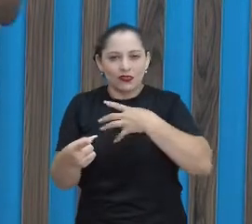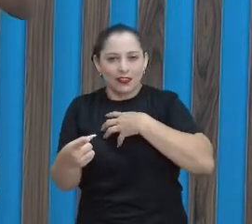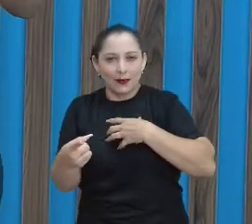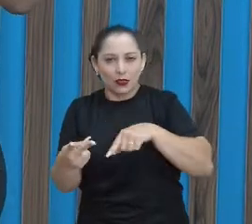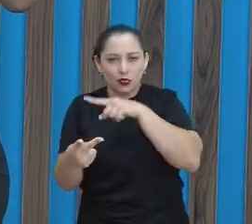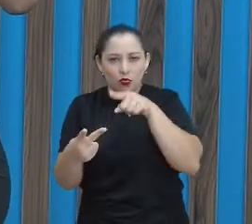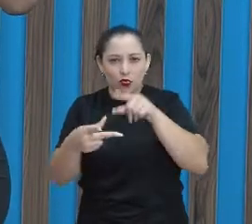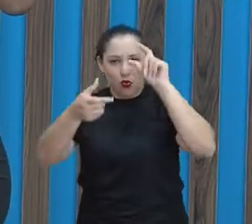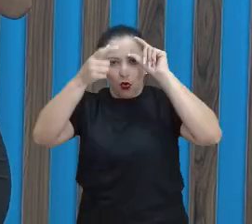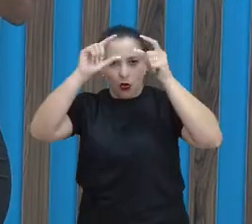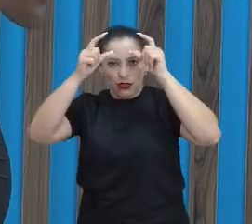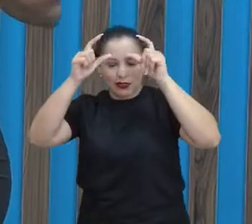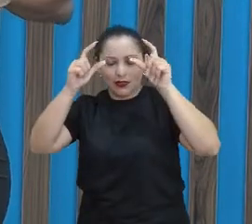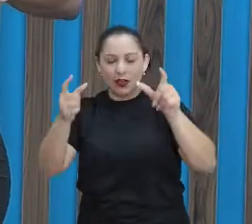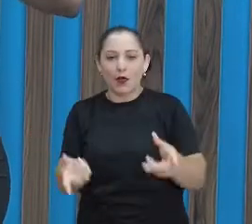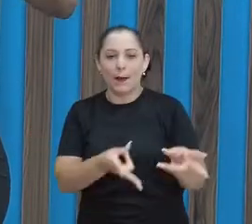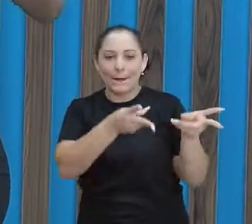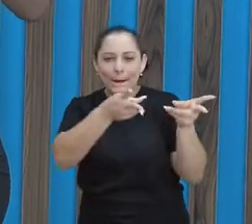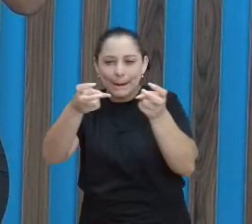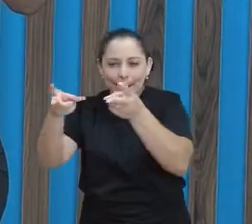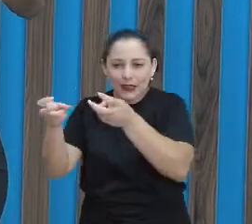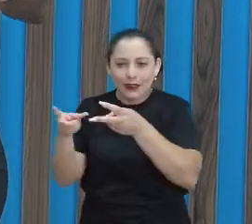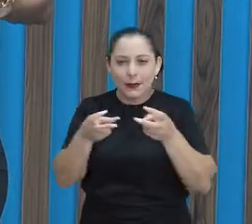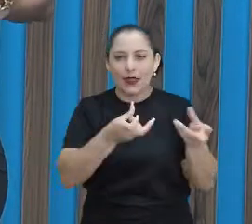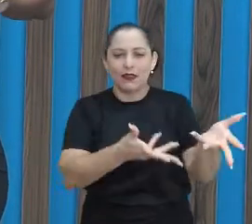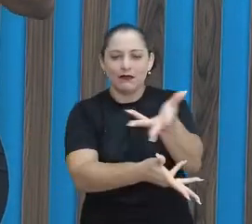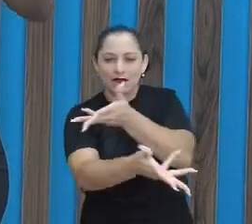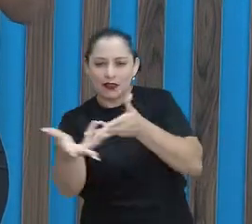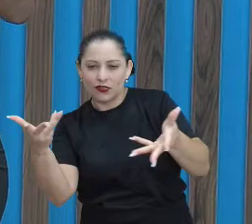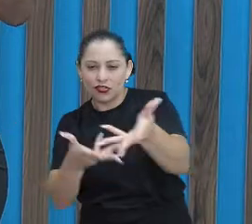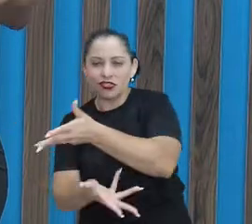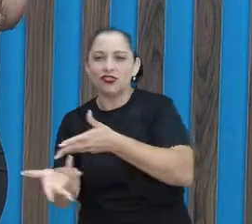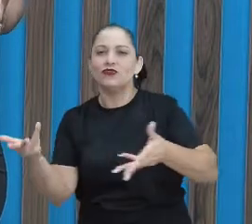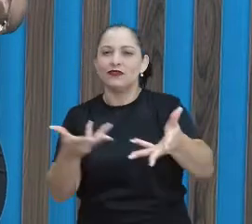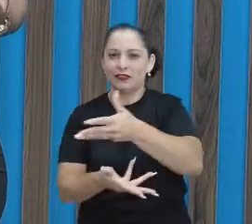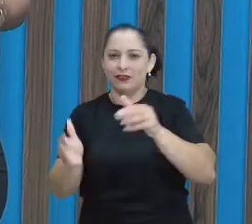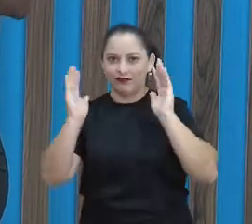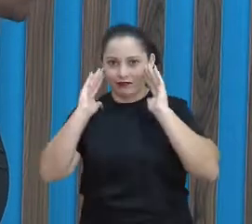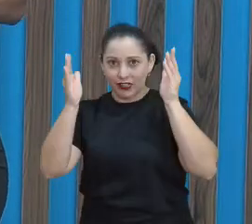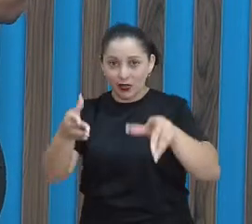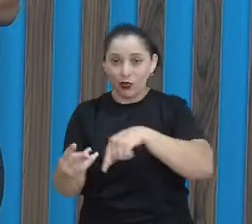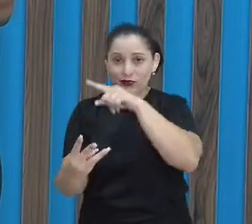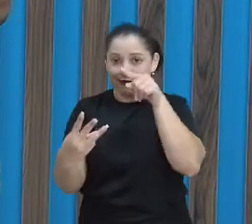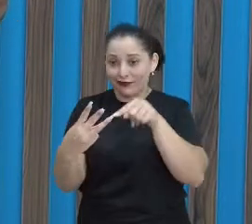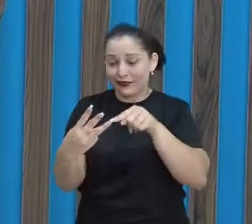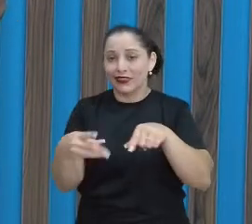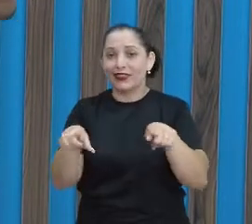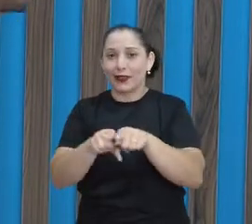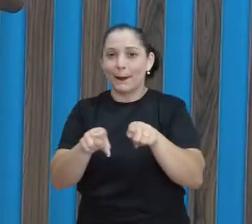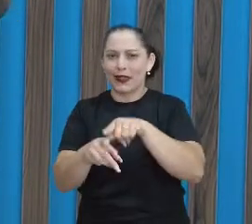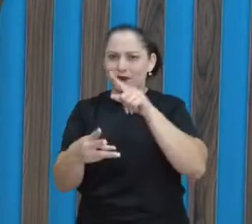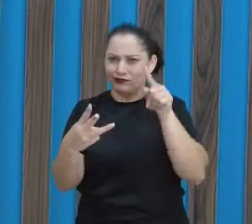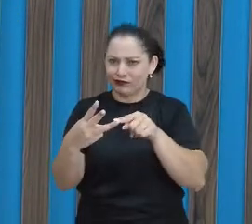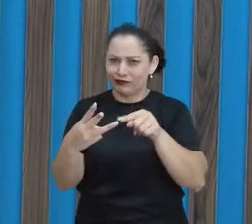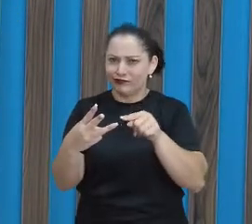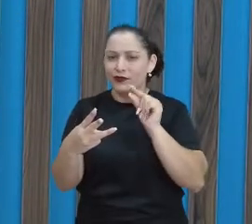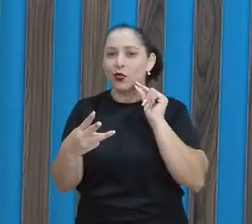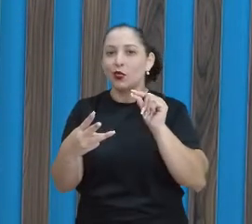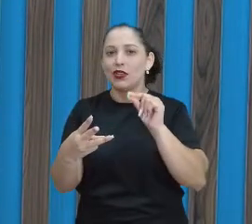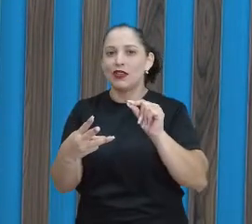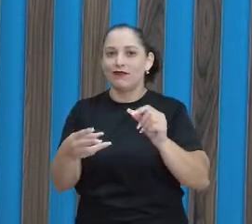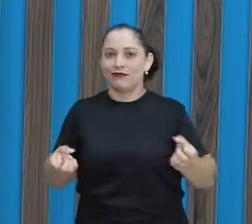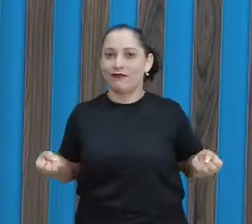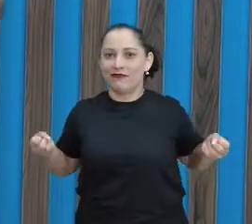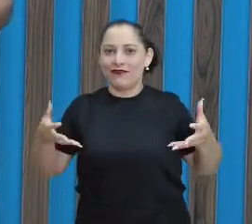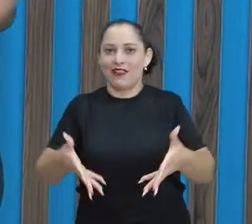cognição, porque tem a possibilidade de perceber, de interagir, de exercitar a atenção, mas a gente também está trabalhando com função